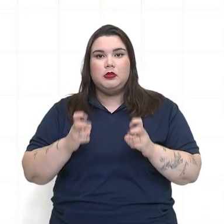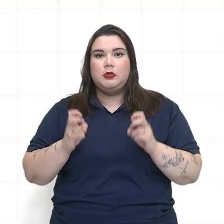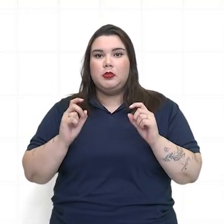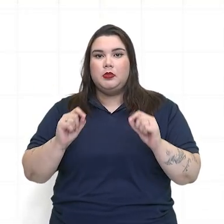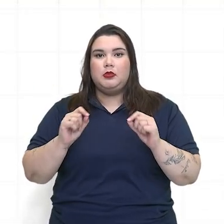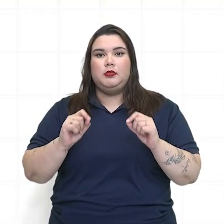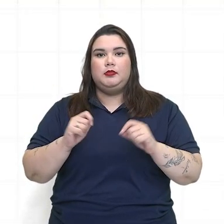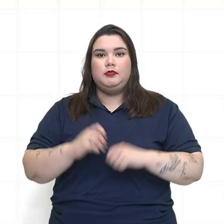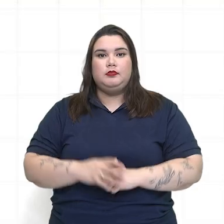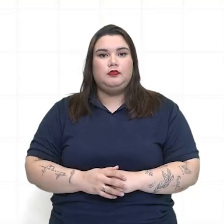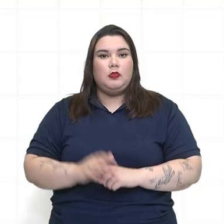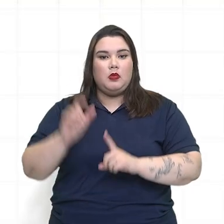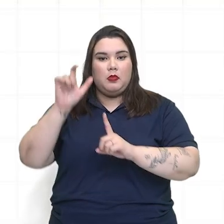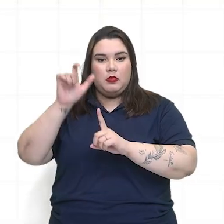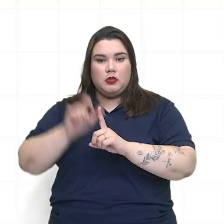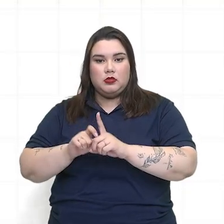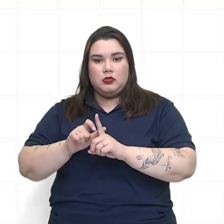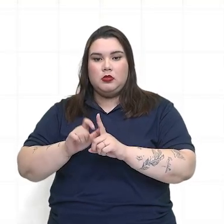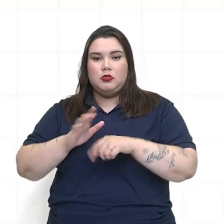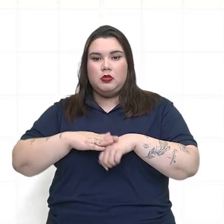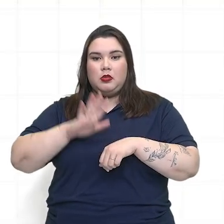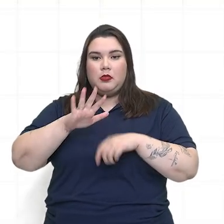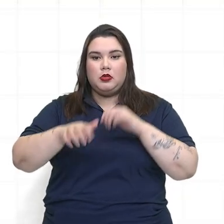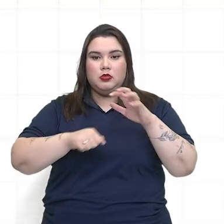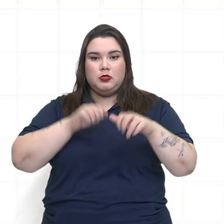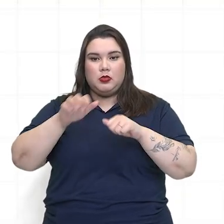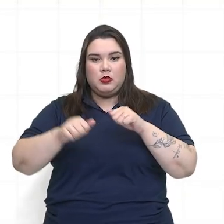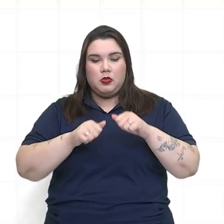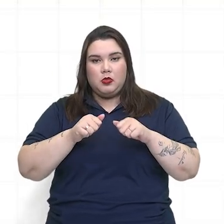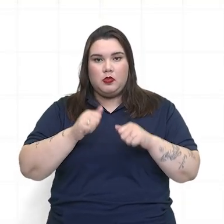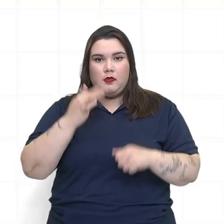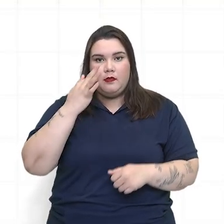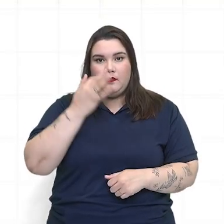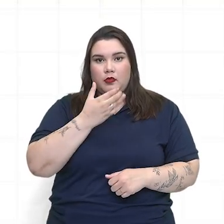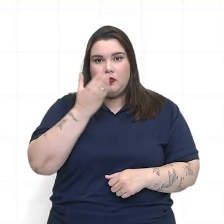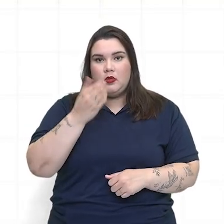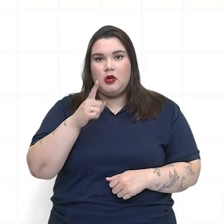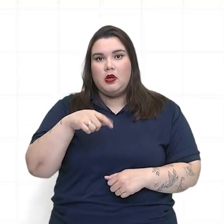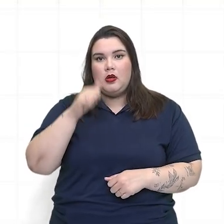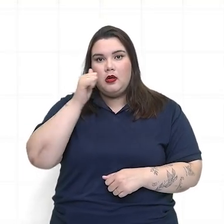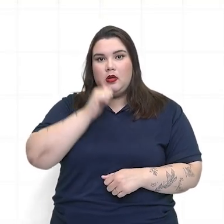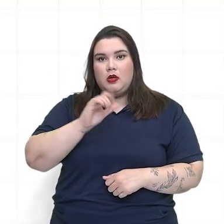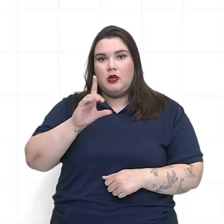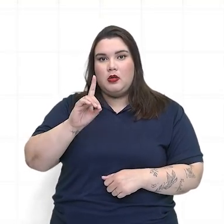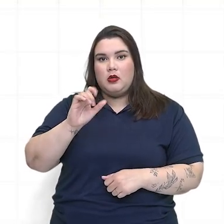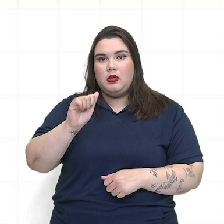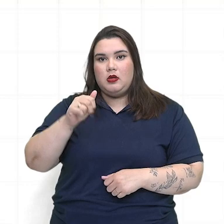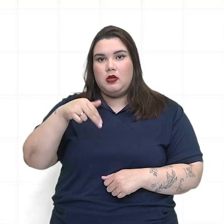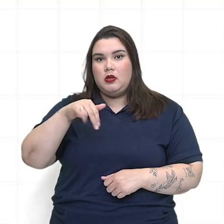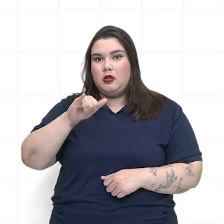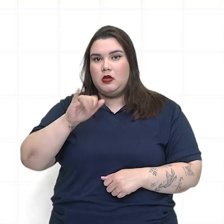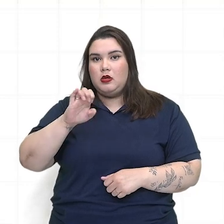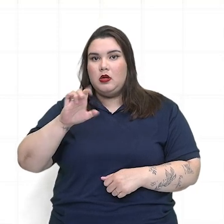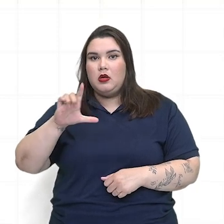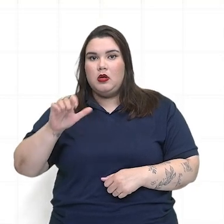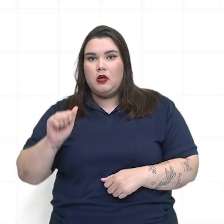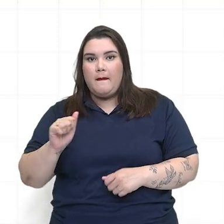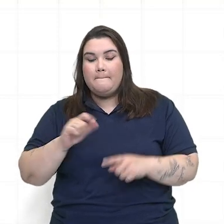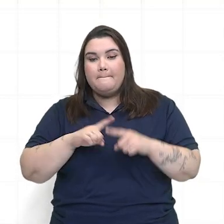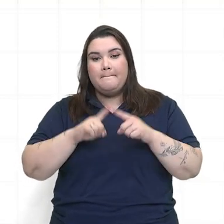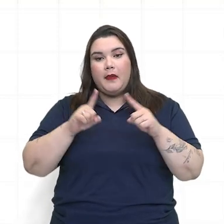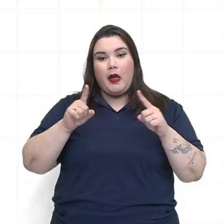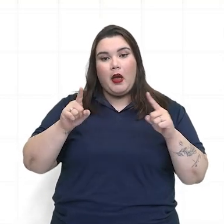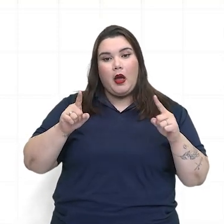observar que o personagem que mais colheu aqui foi Daniela. Agora, tem um detalhe importante.